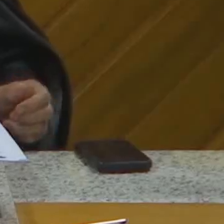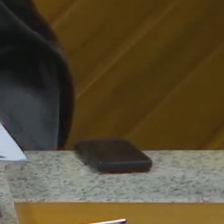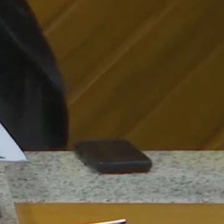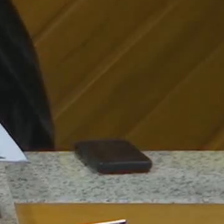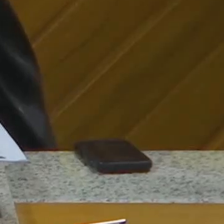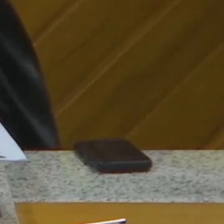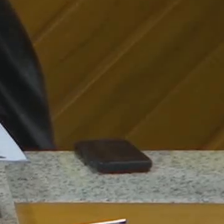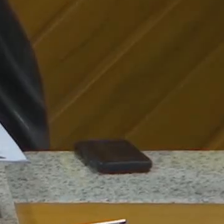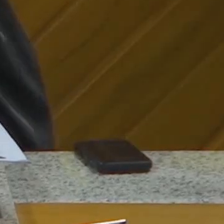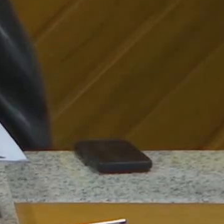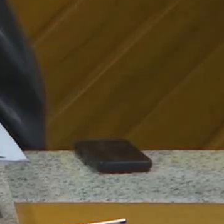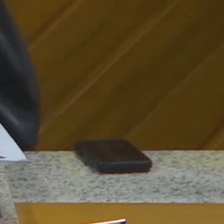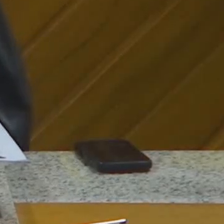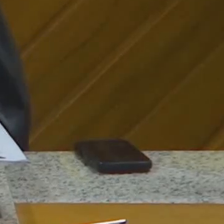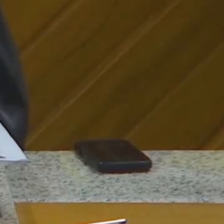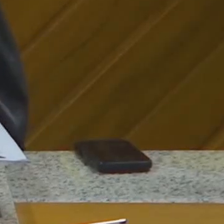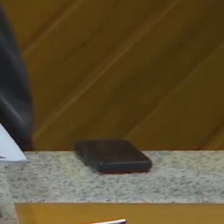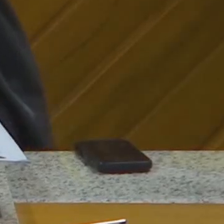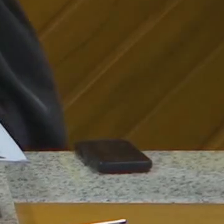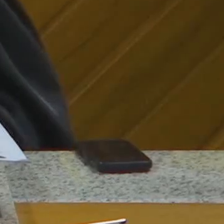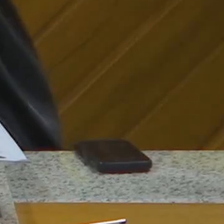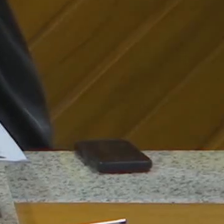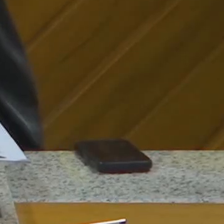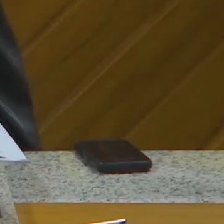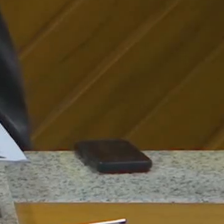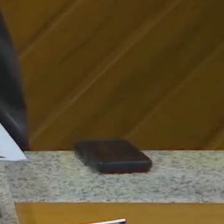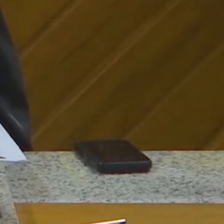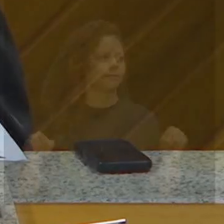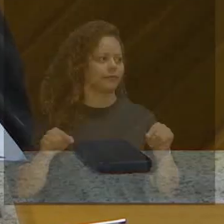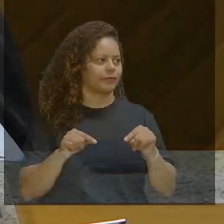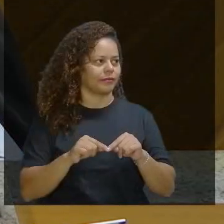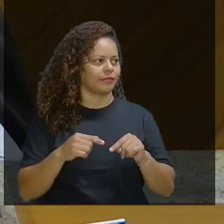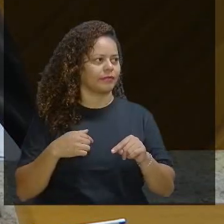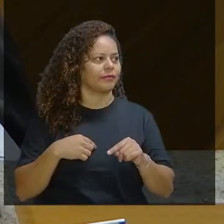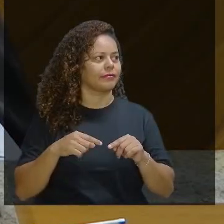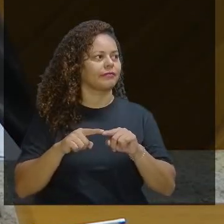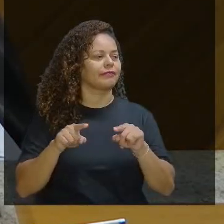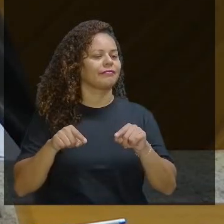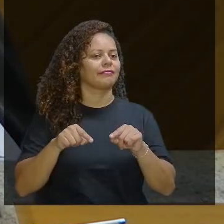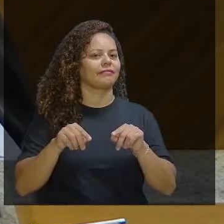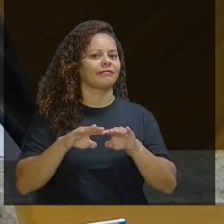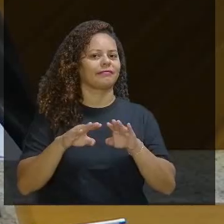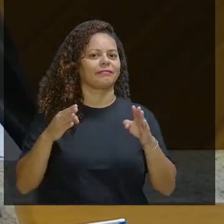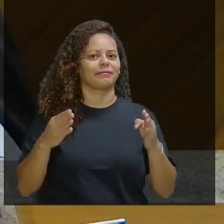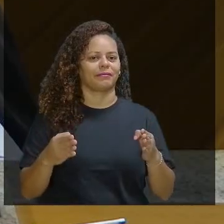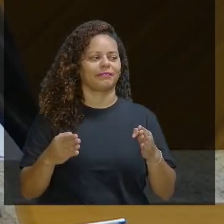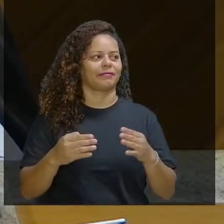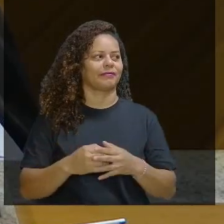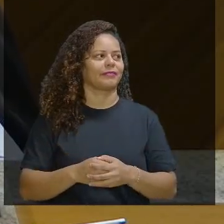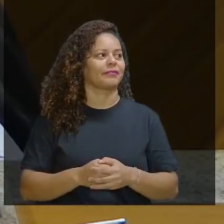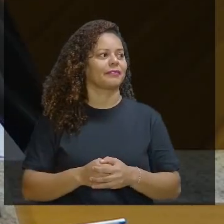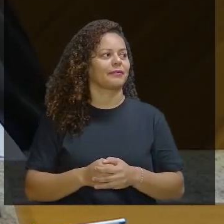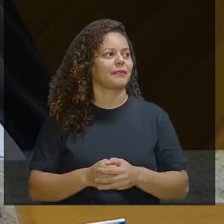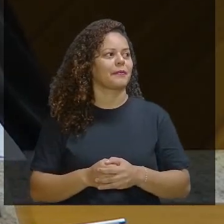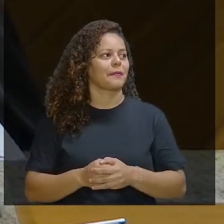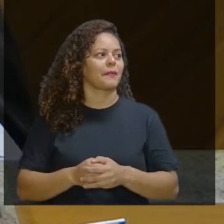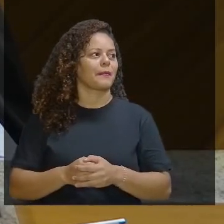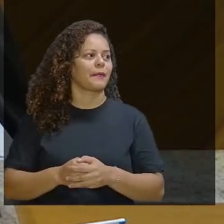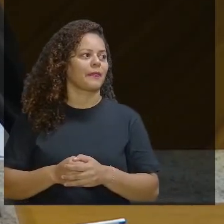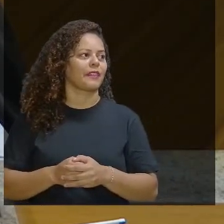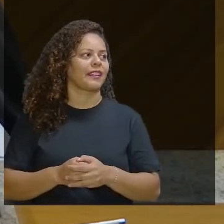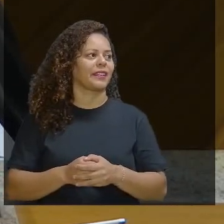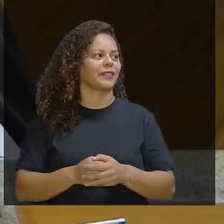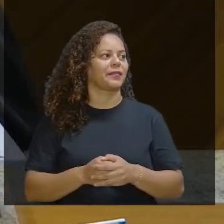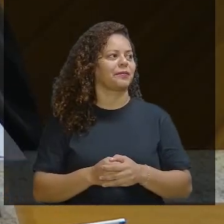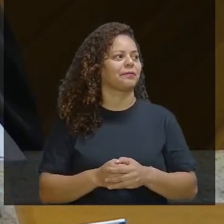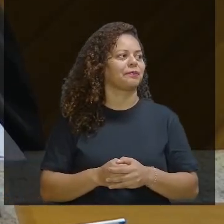Justiça, farei a descrição deste ambiente. O plenário do Tribunal Regional Eleitoral do Amapá é um